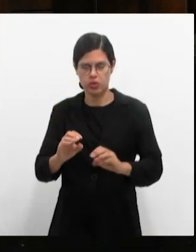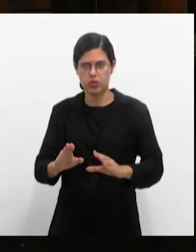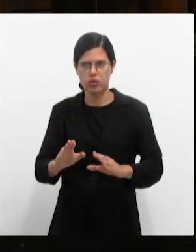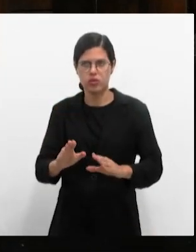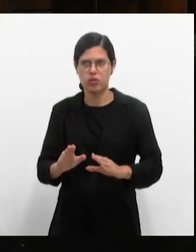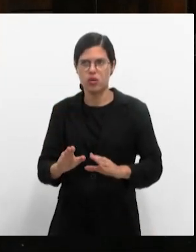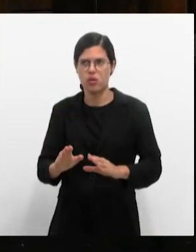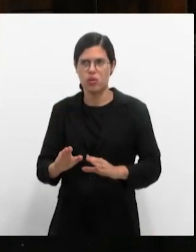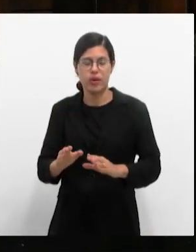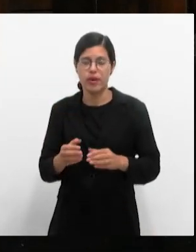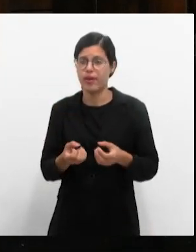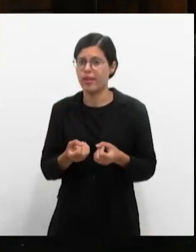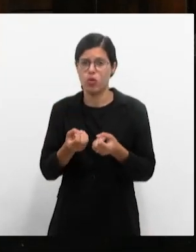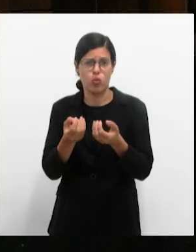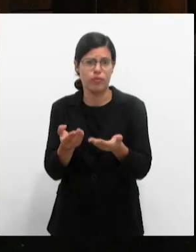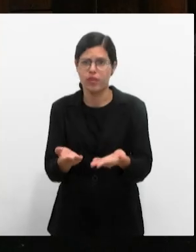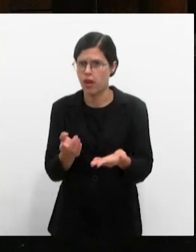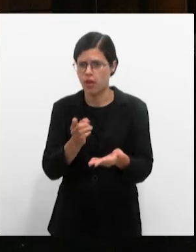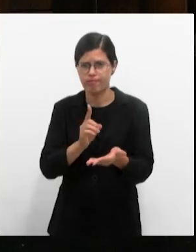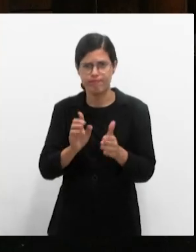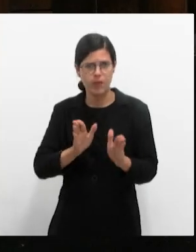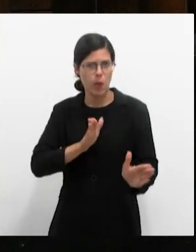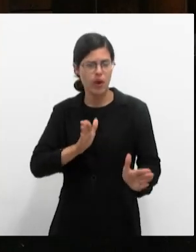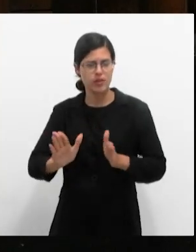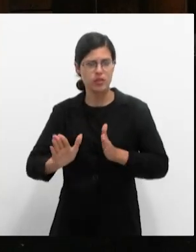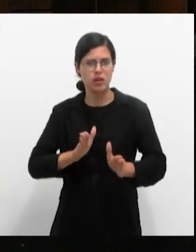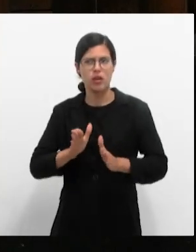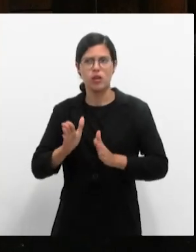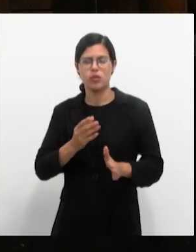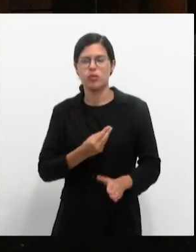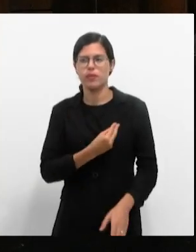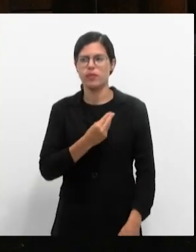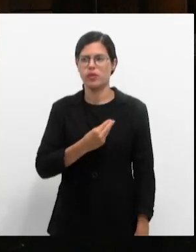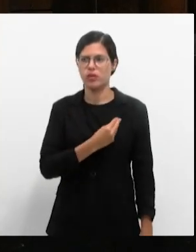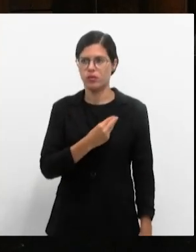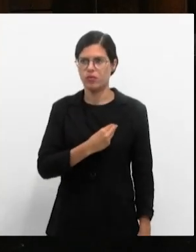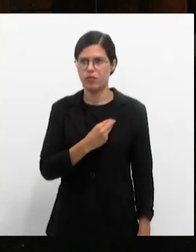que não dá o acesso, vivem a distorção